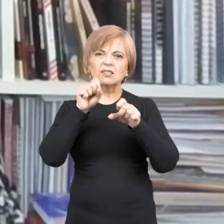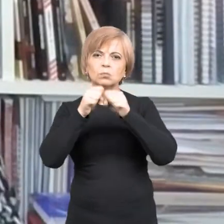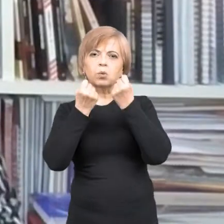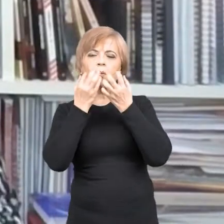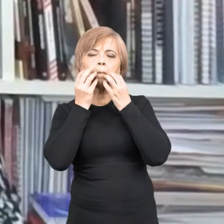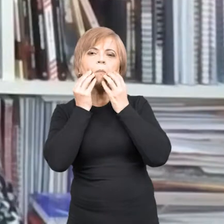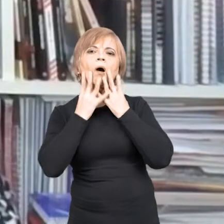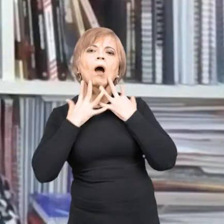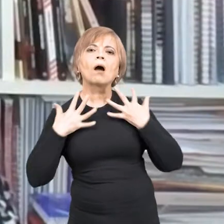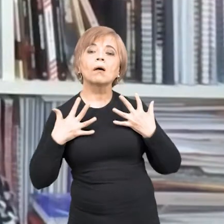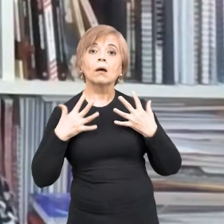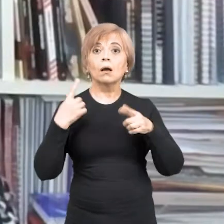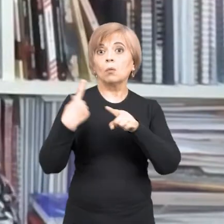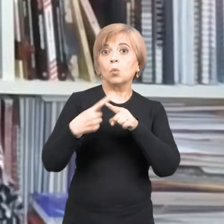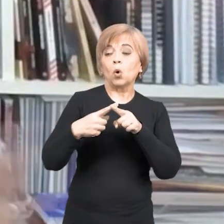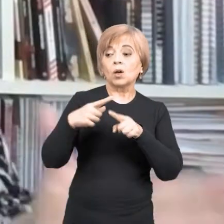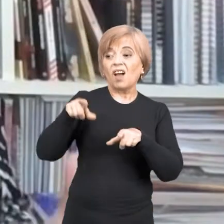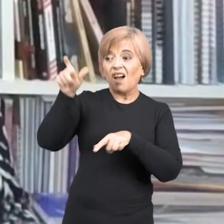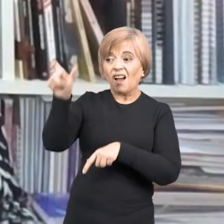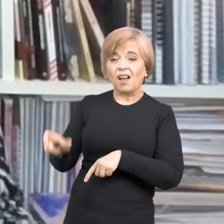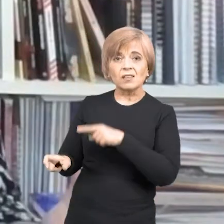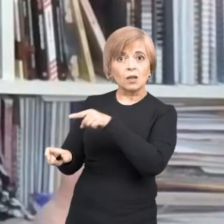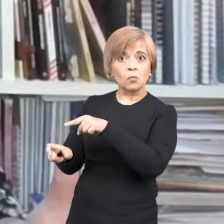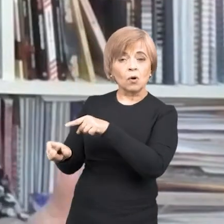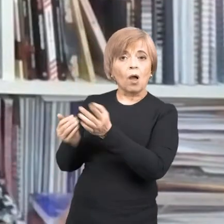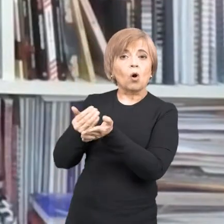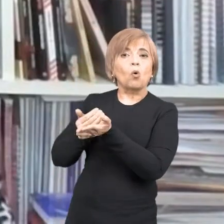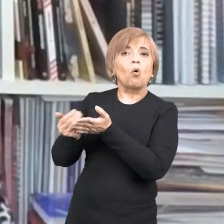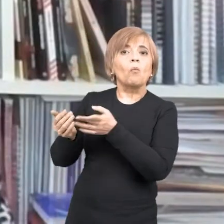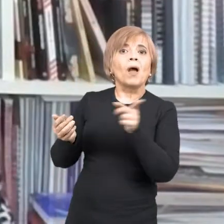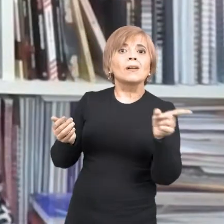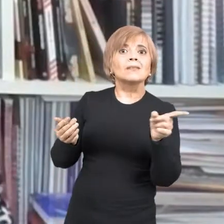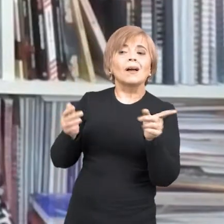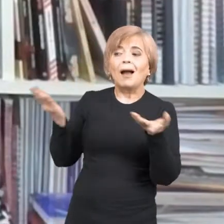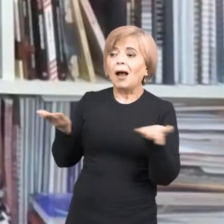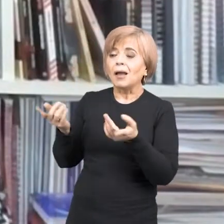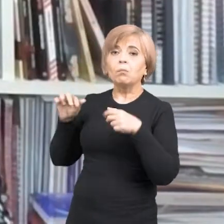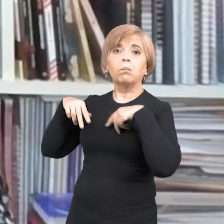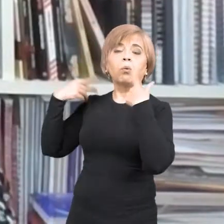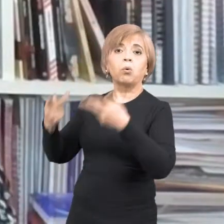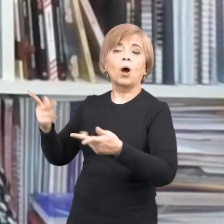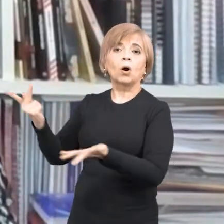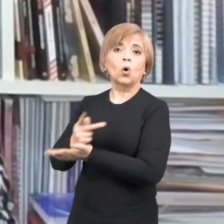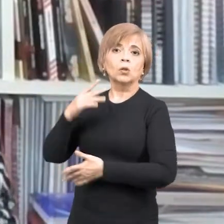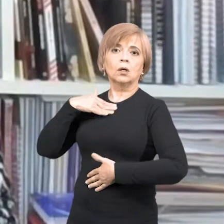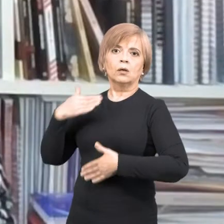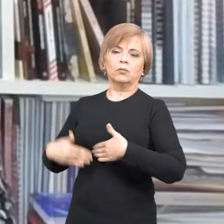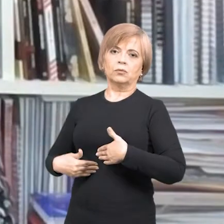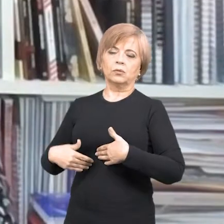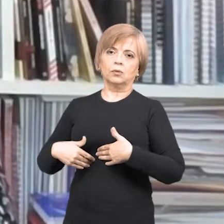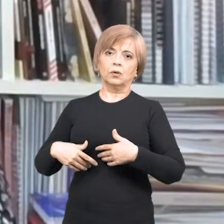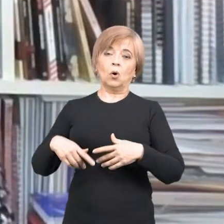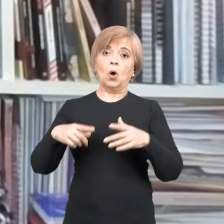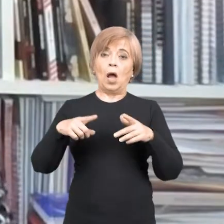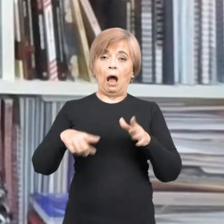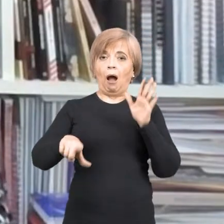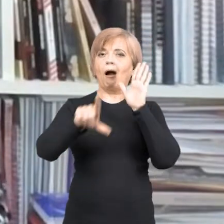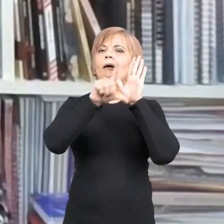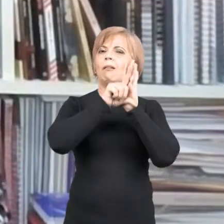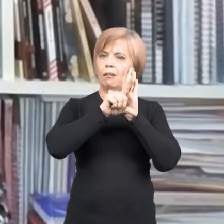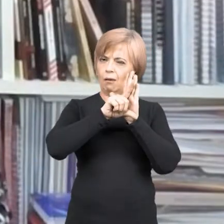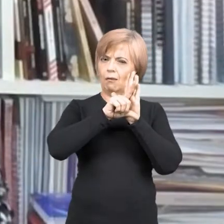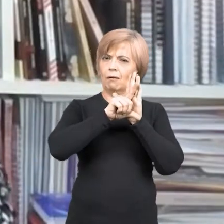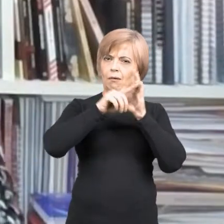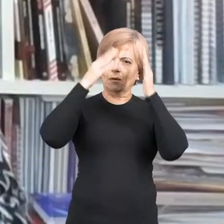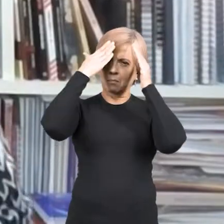mulher sofre a violência física, que é o que parece que a Lei Maria da Penha só cuida disso, mas na verdade ela trata de todos os outros tipos